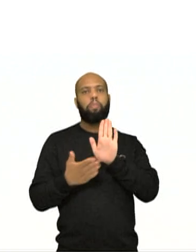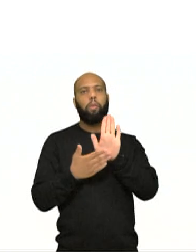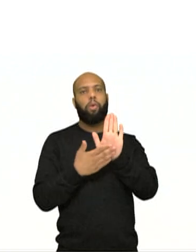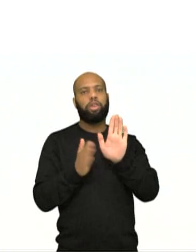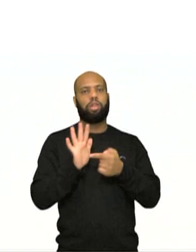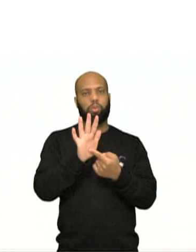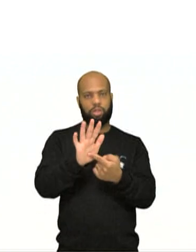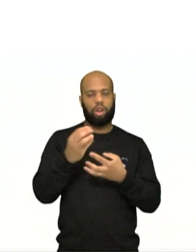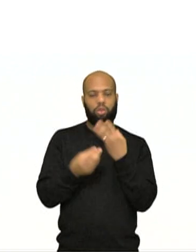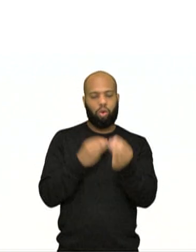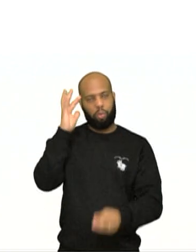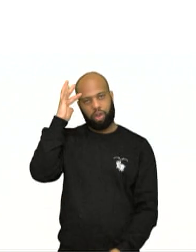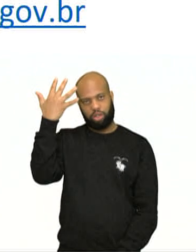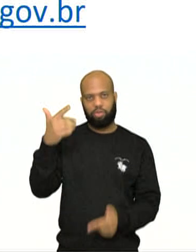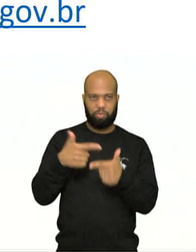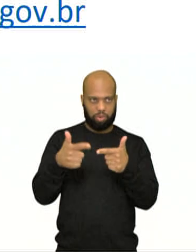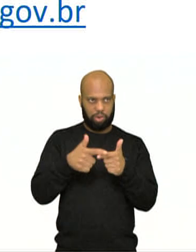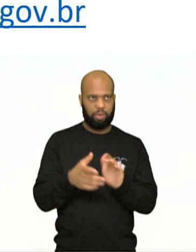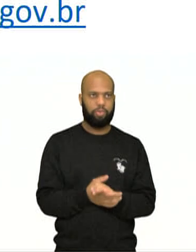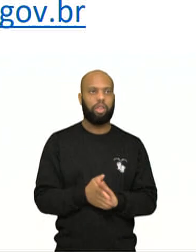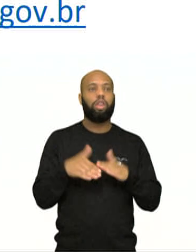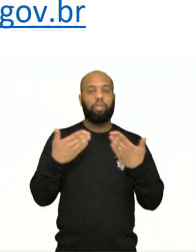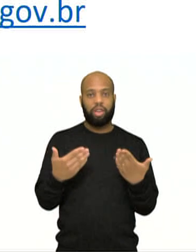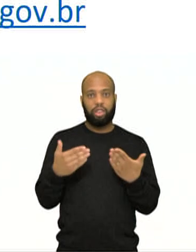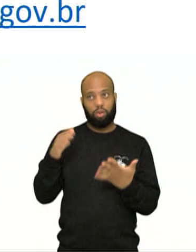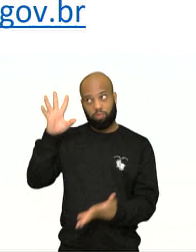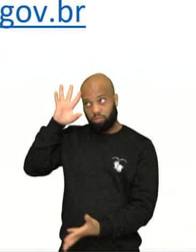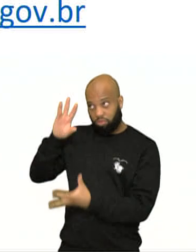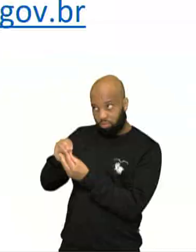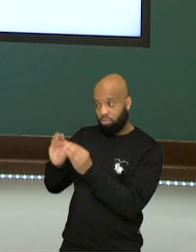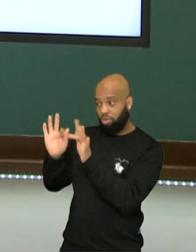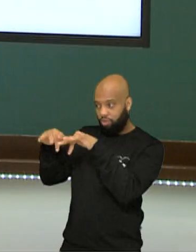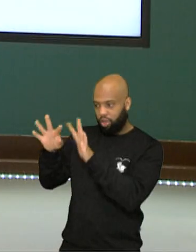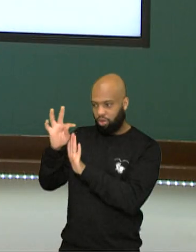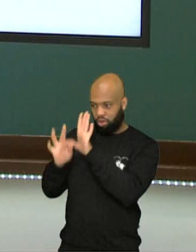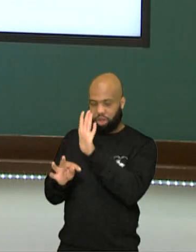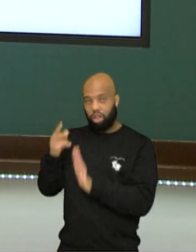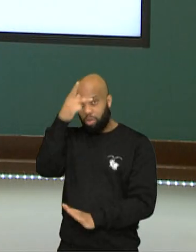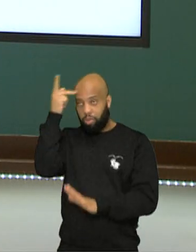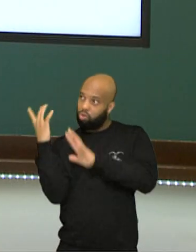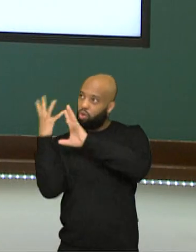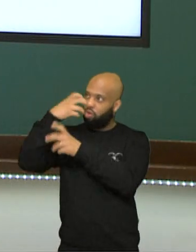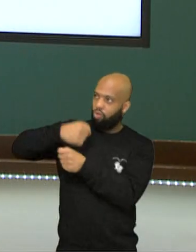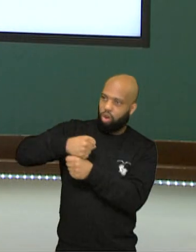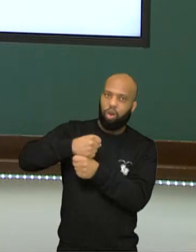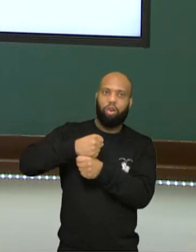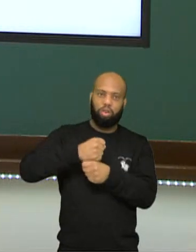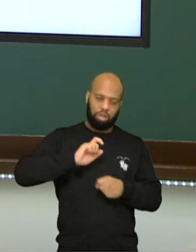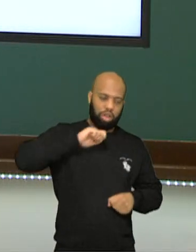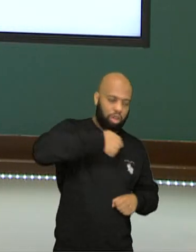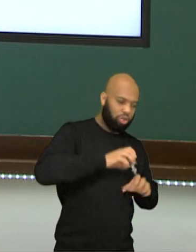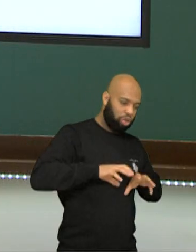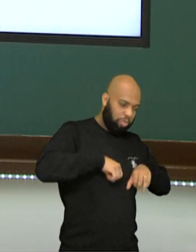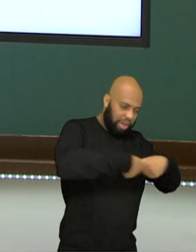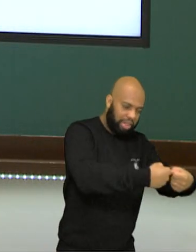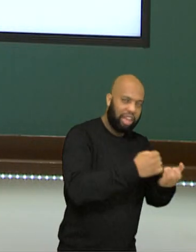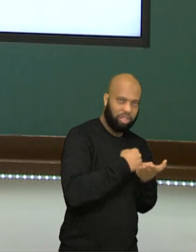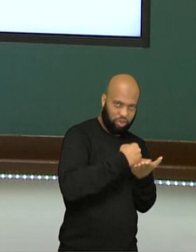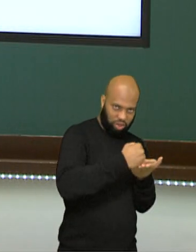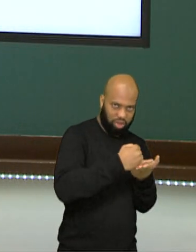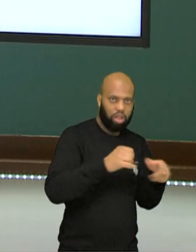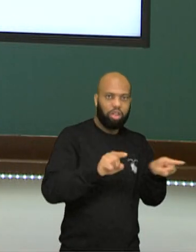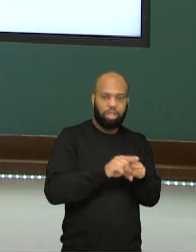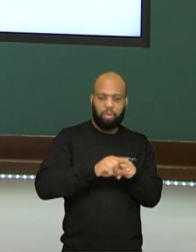solução. Então, na conclusão, o articulista retoma a tese que ele mencionou na